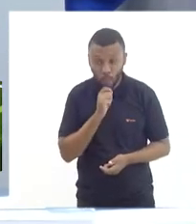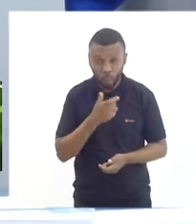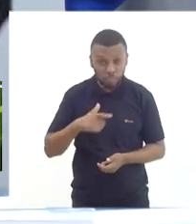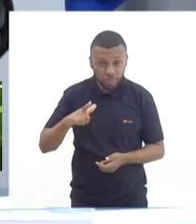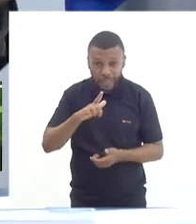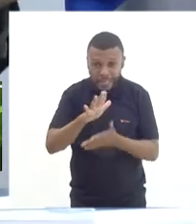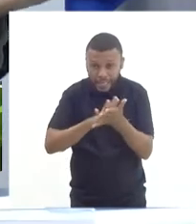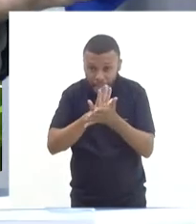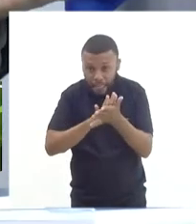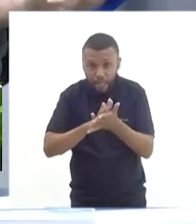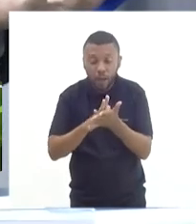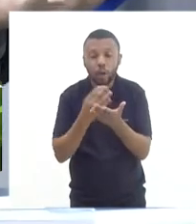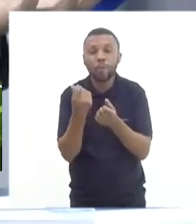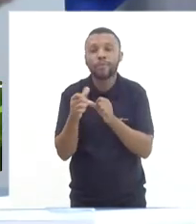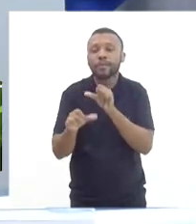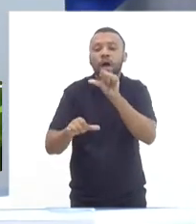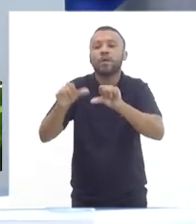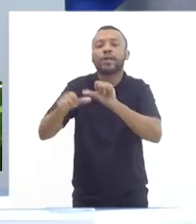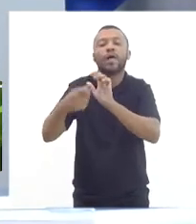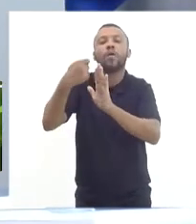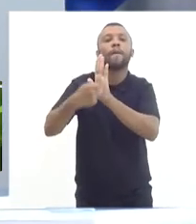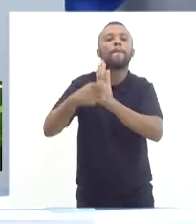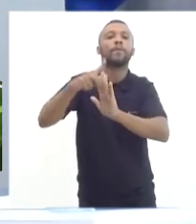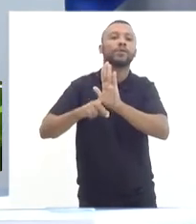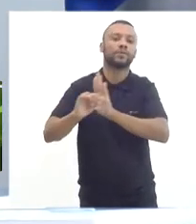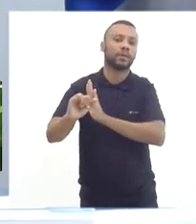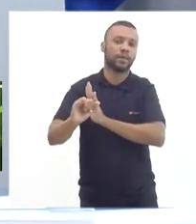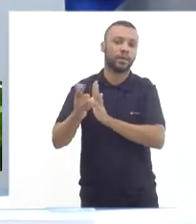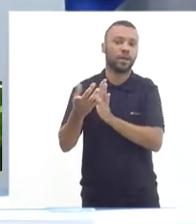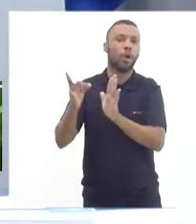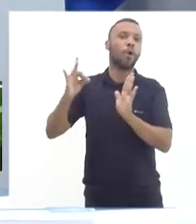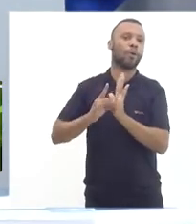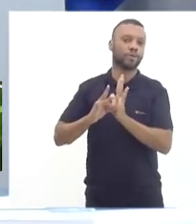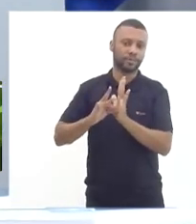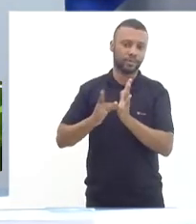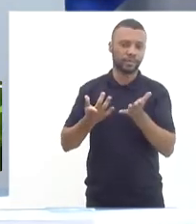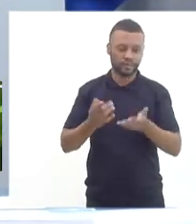como é que você altera o projeto original? Entendeu? Então, isso é um pouco